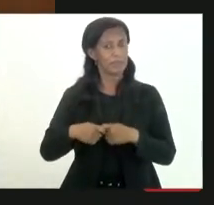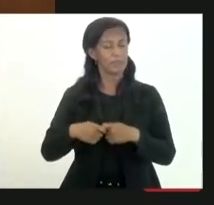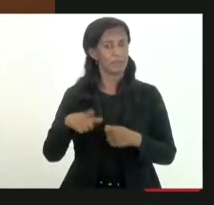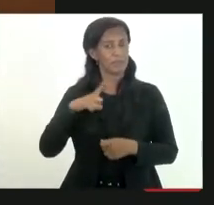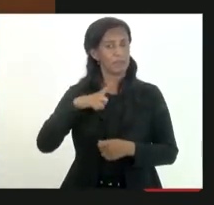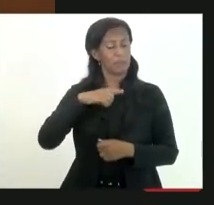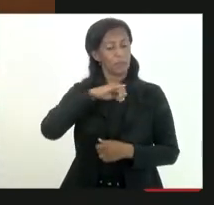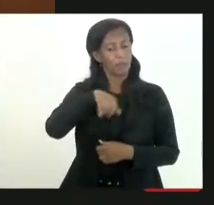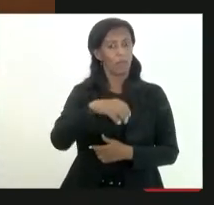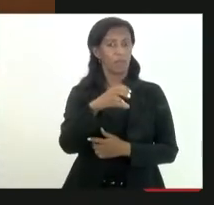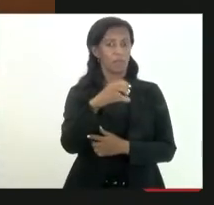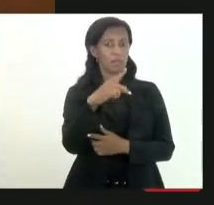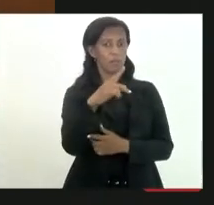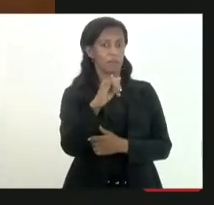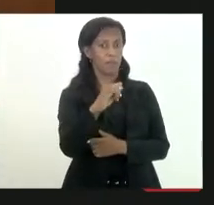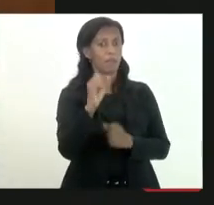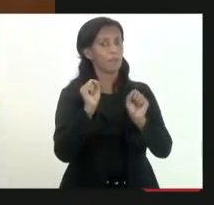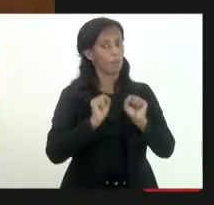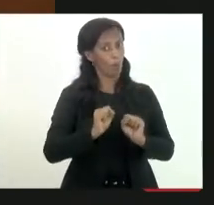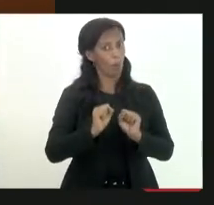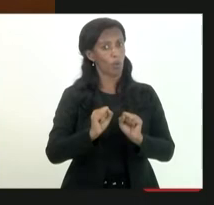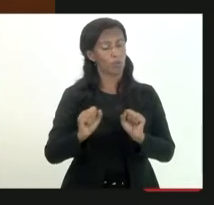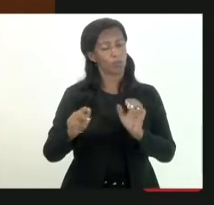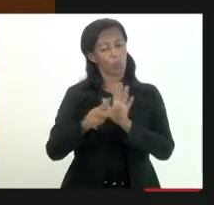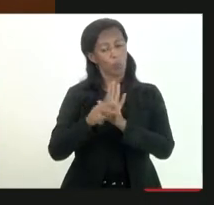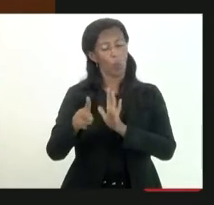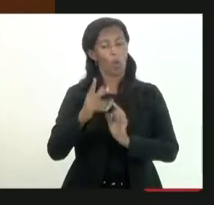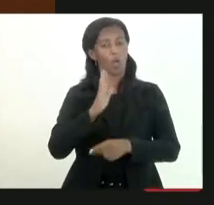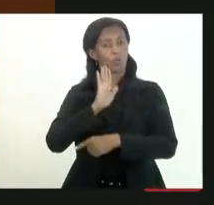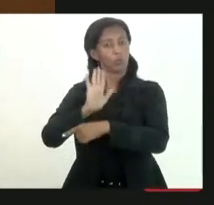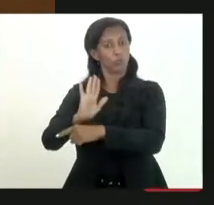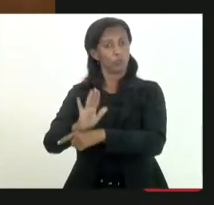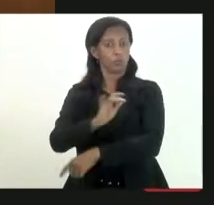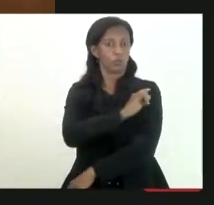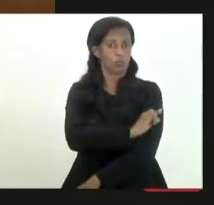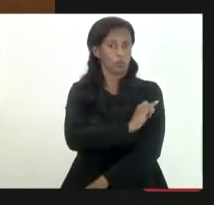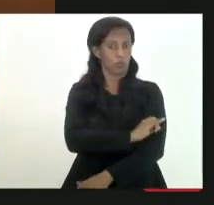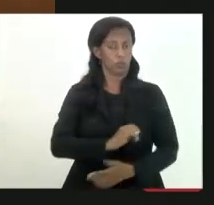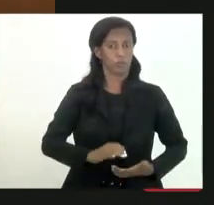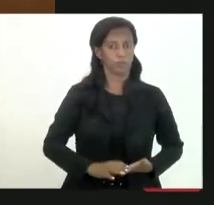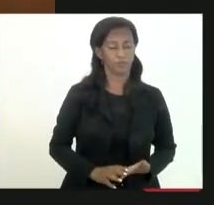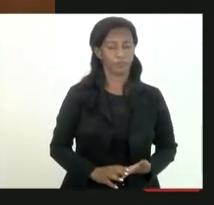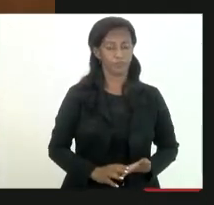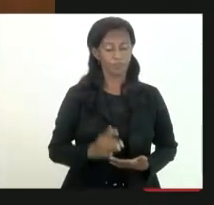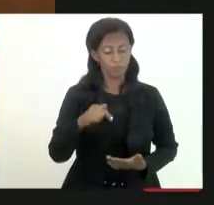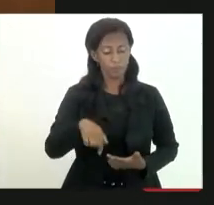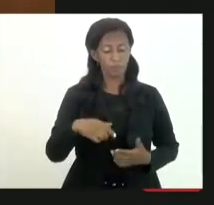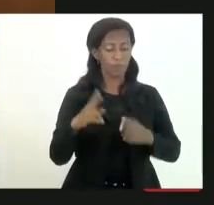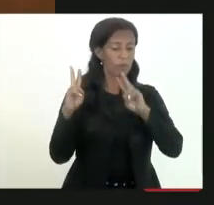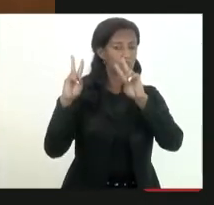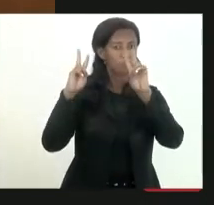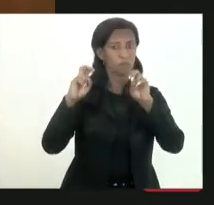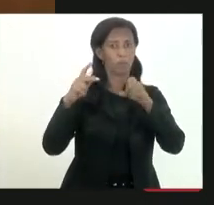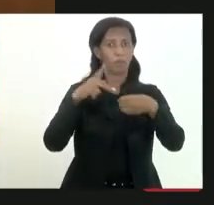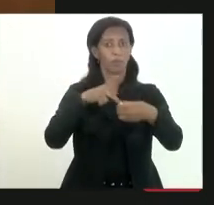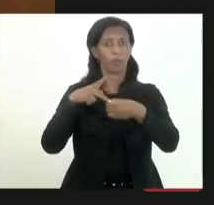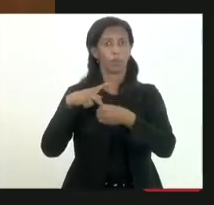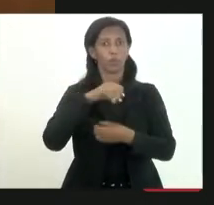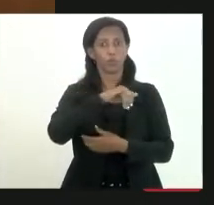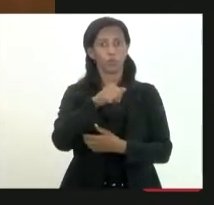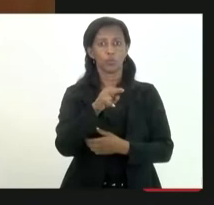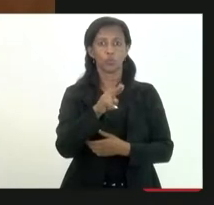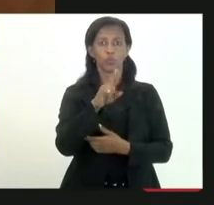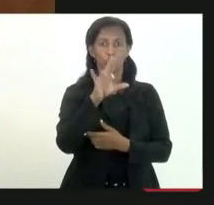a CPI pode dar, pelo menos no âmbito do Rio de Janeiro, uma importante contribuição nesse sentido. E eu deixo aqui uma questão, sobretudo para o procurador Júlio Araújo,